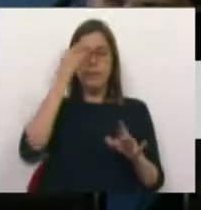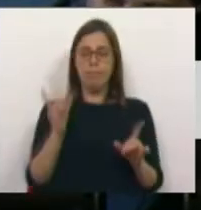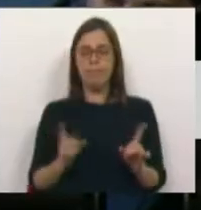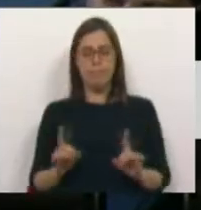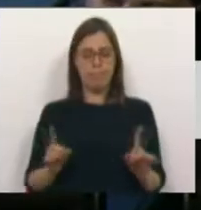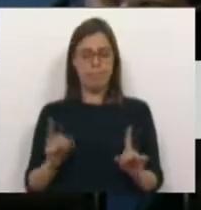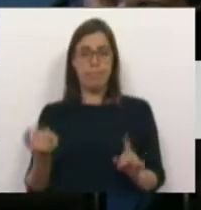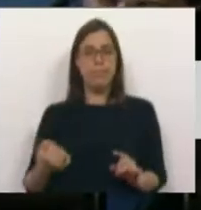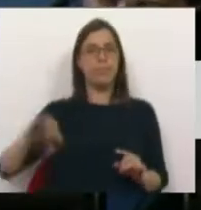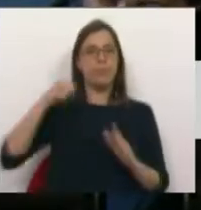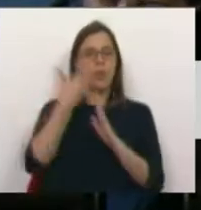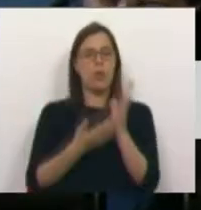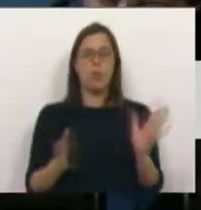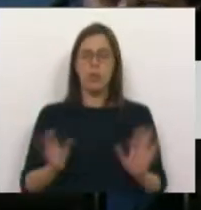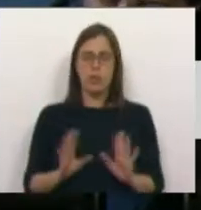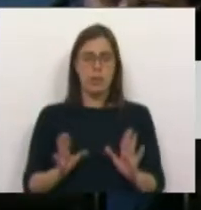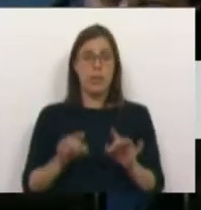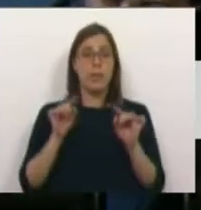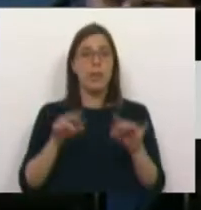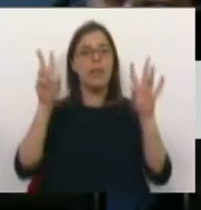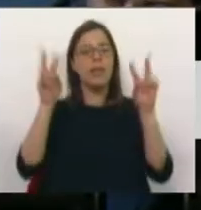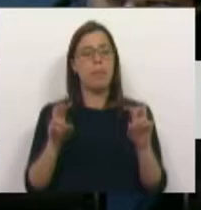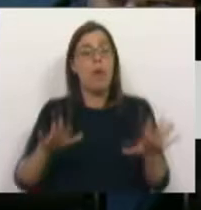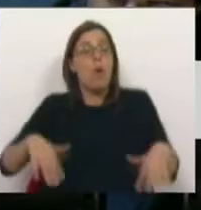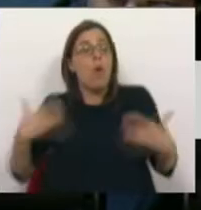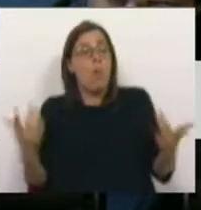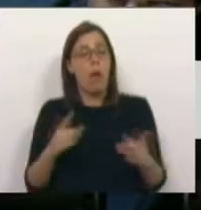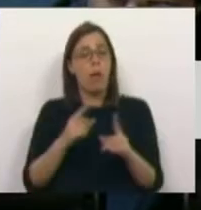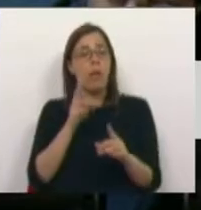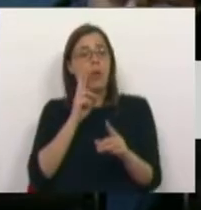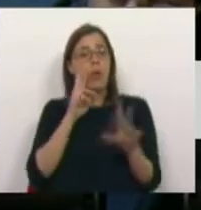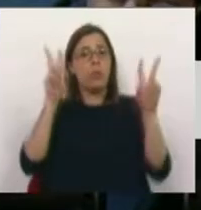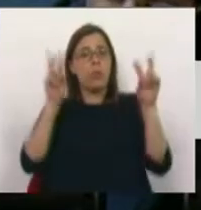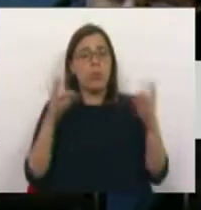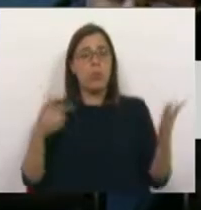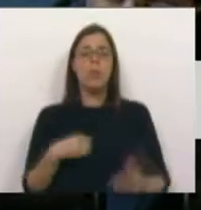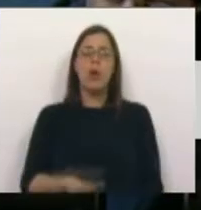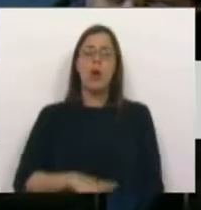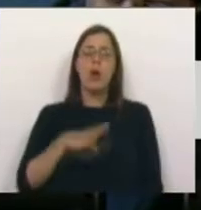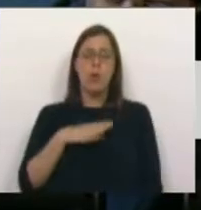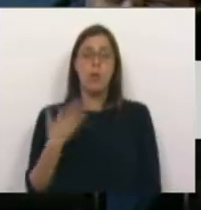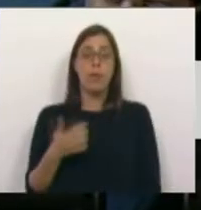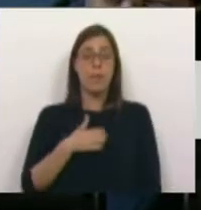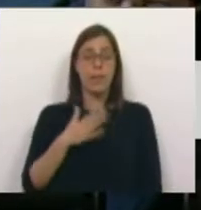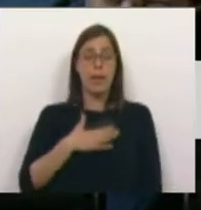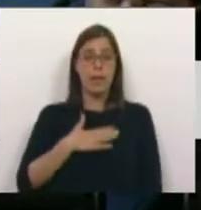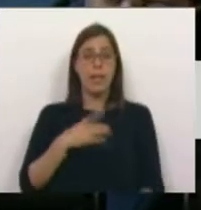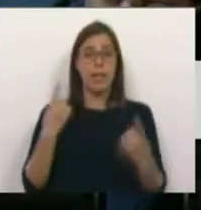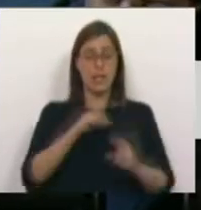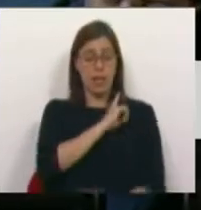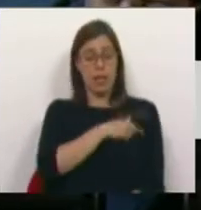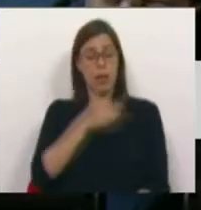deve violar a Constituição nesta matéria, seja qual for o pretexto. E confiamos, aliás, que as entidades que têm